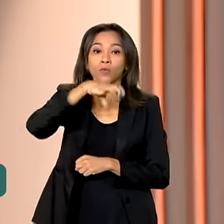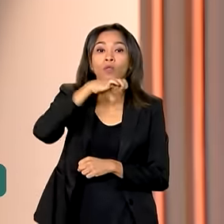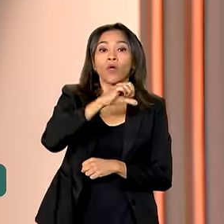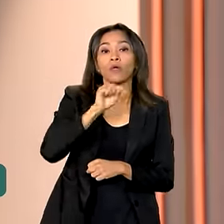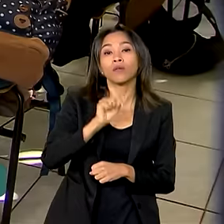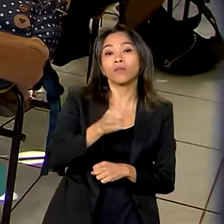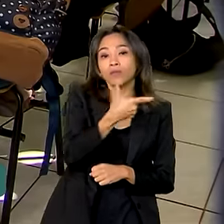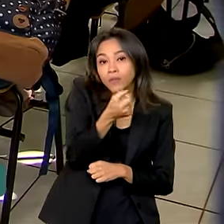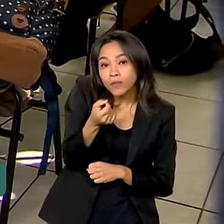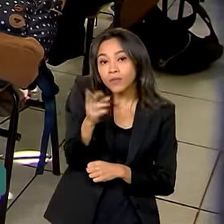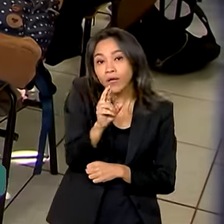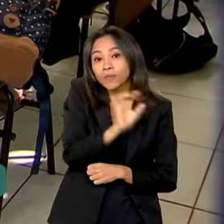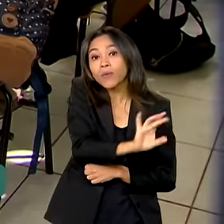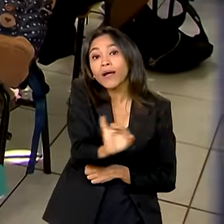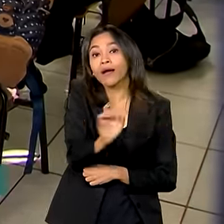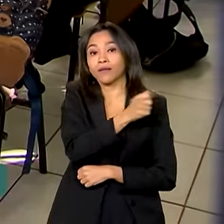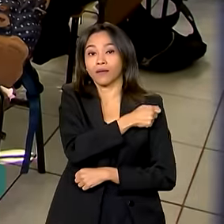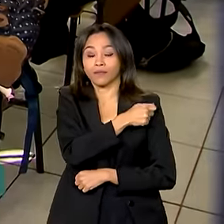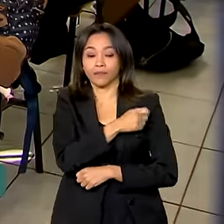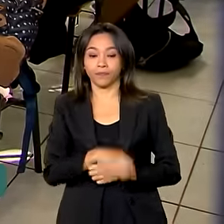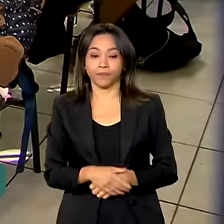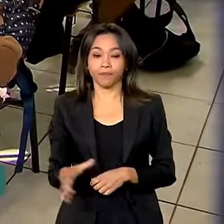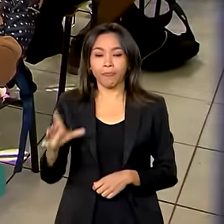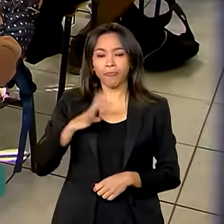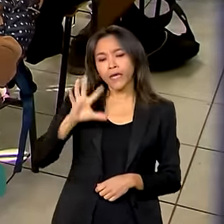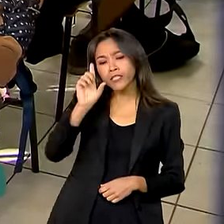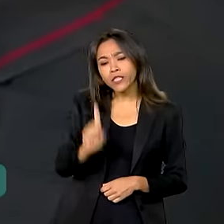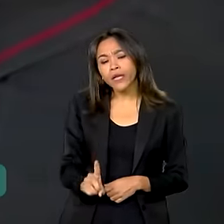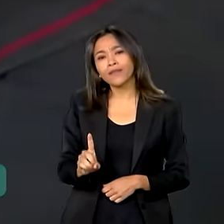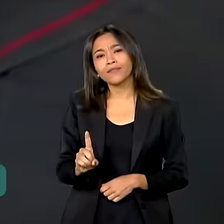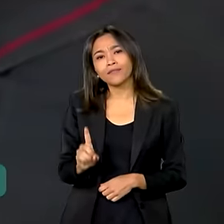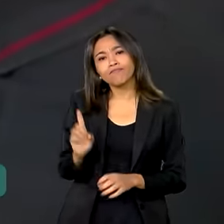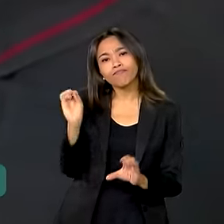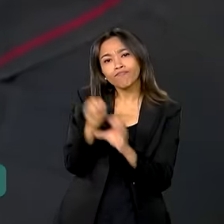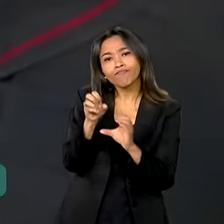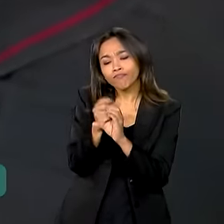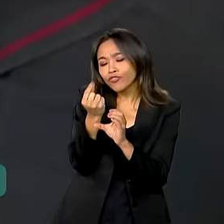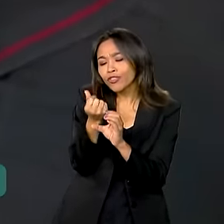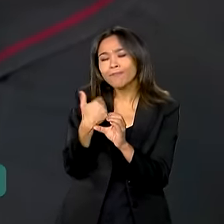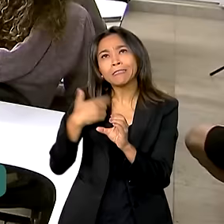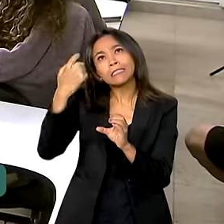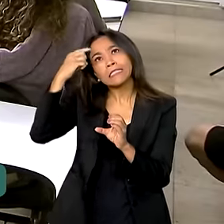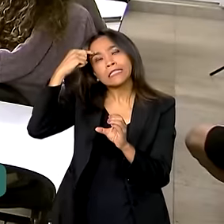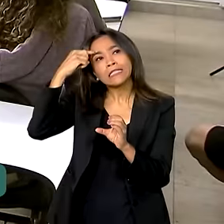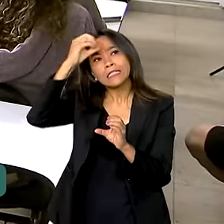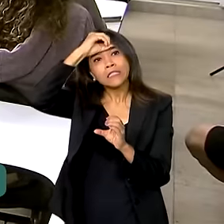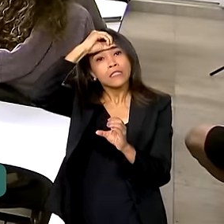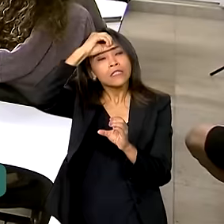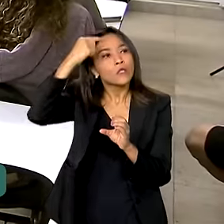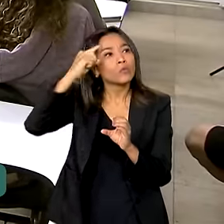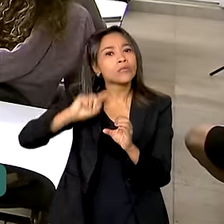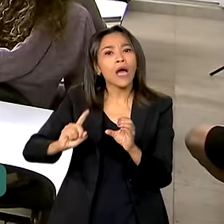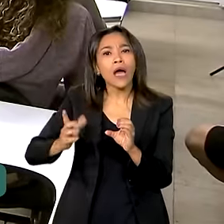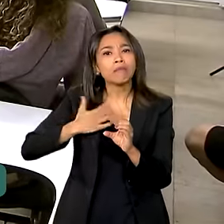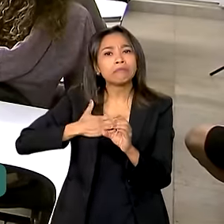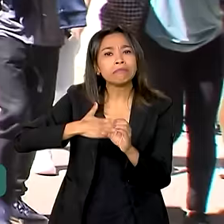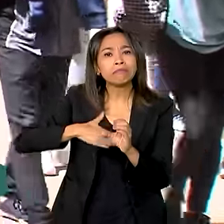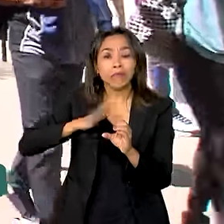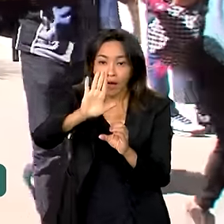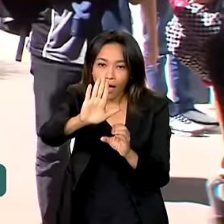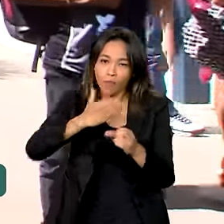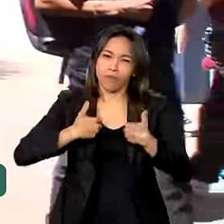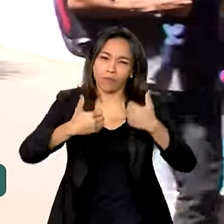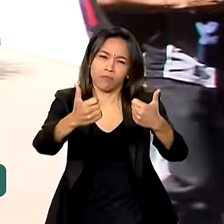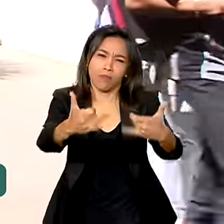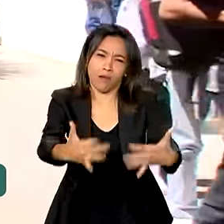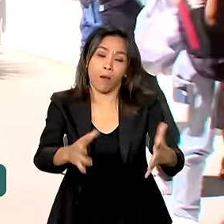aluno. Tem direito ao pé de meia, mas ainda não sabe o que precisa fazer? Então calma que a gente te explica.